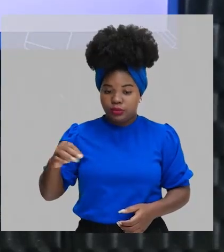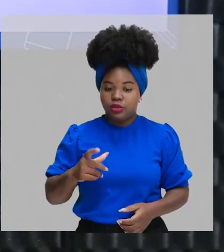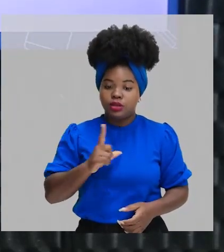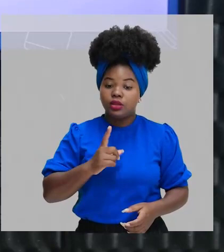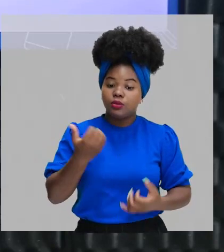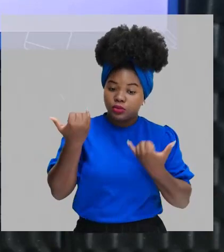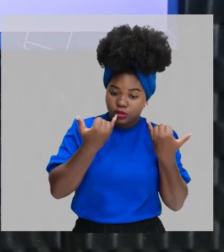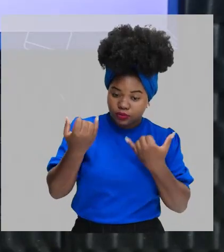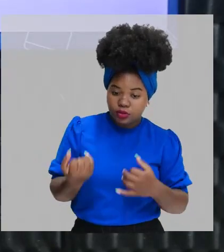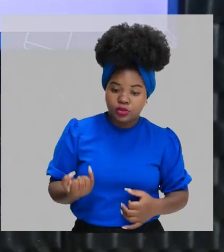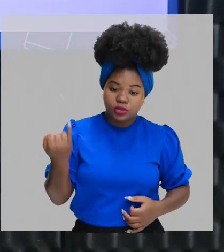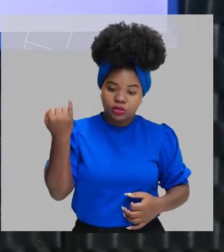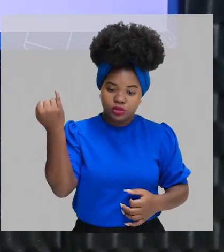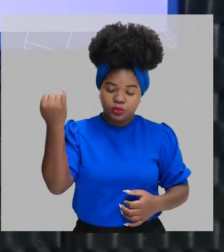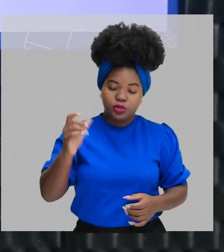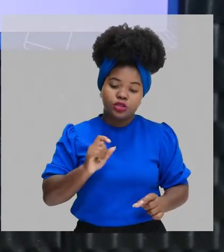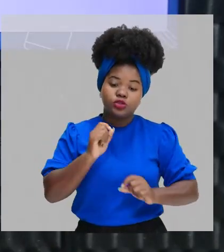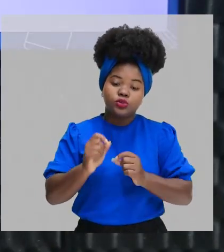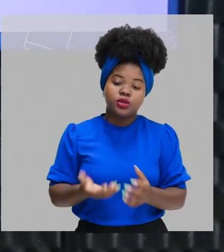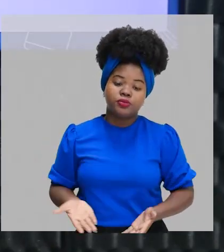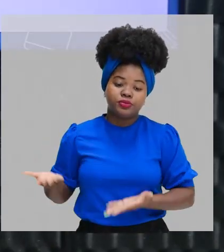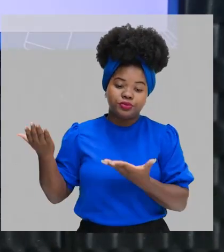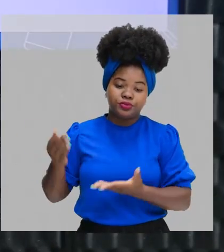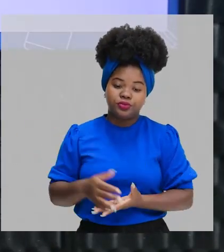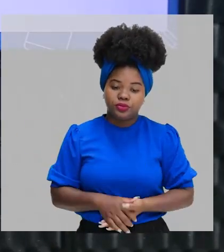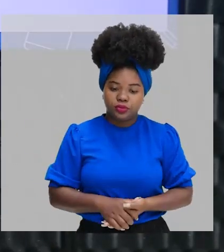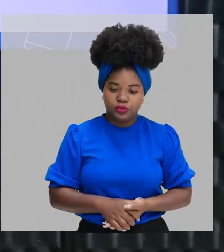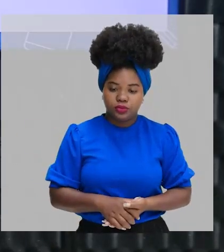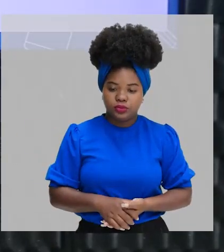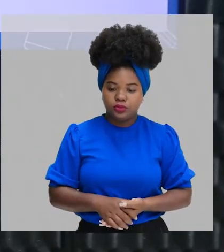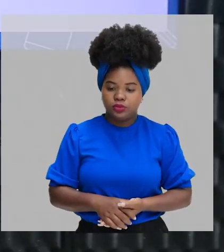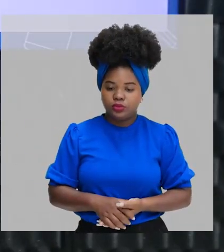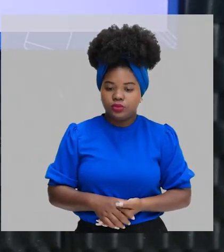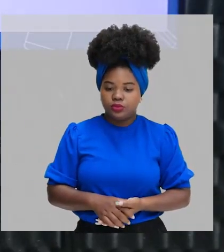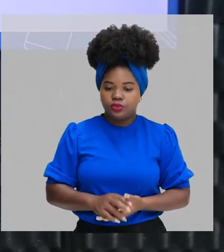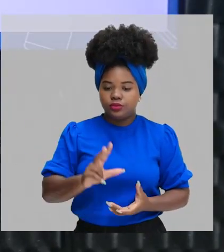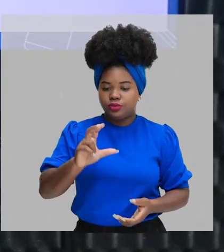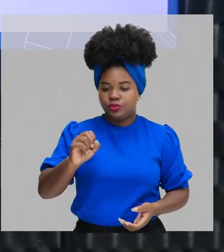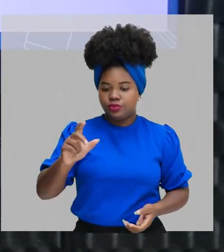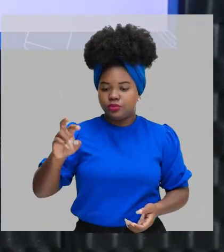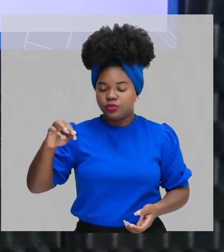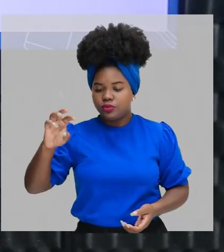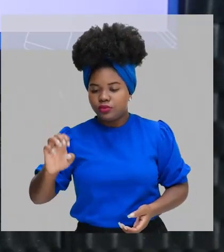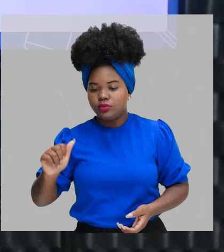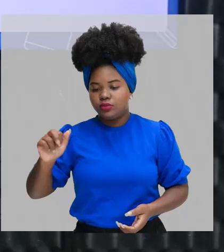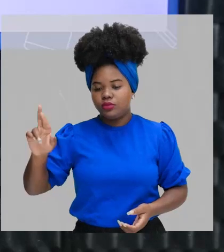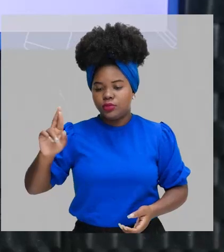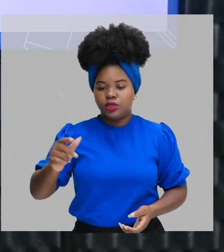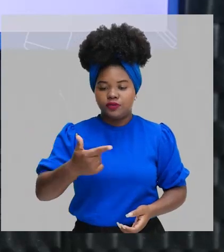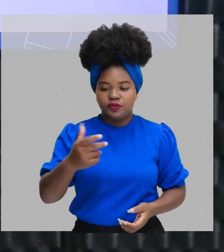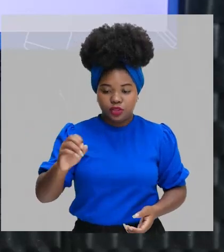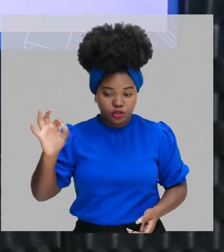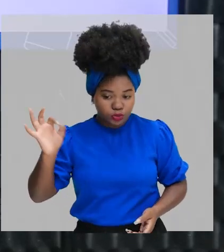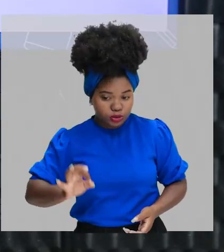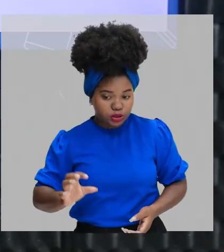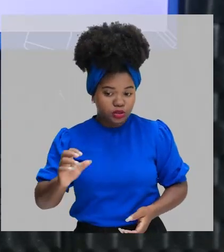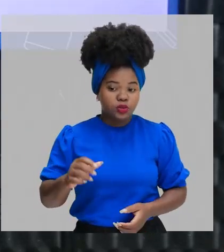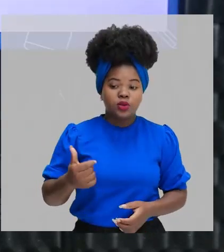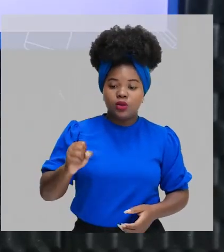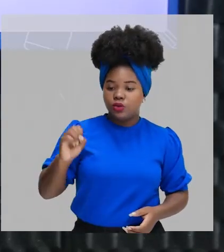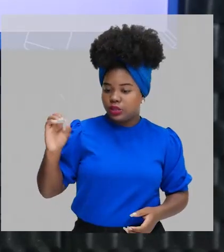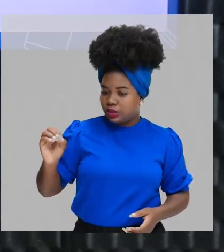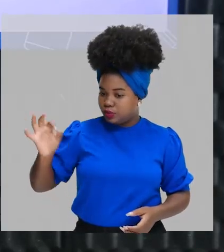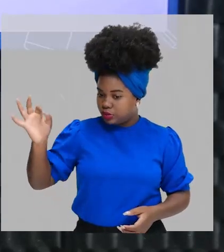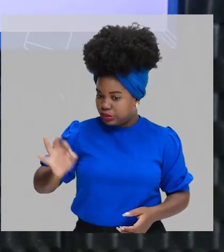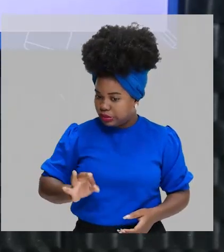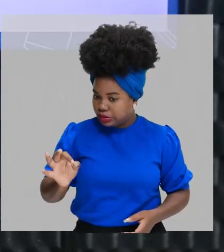informações necessárias. Ó. A composição volumétrica do ar, 20% do oxigênio, 80% do nitrogênio. Vamos